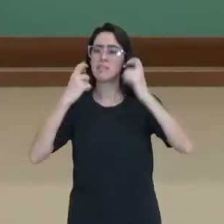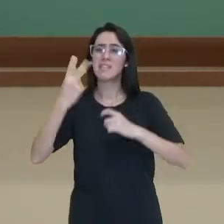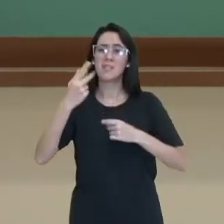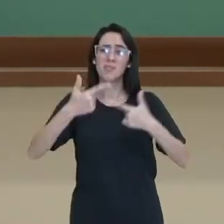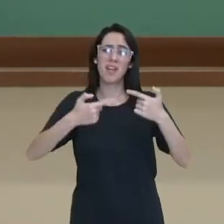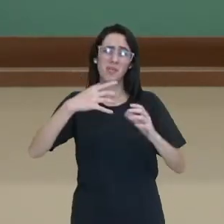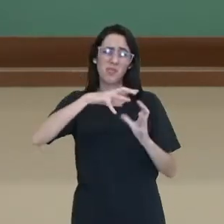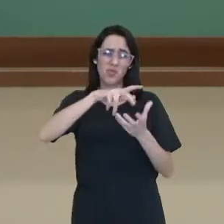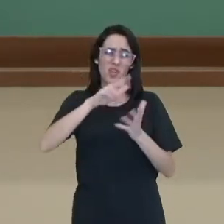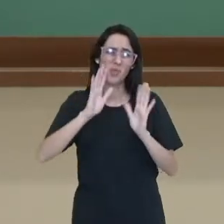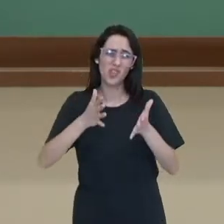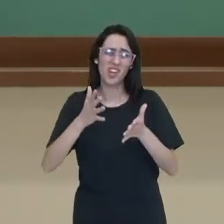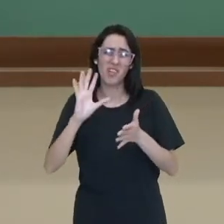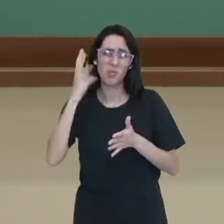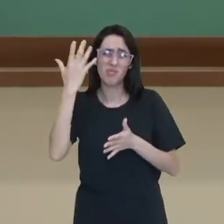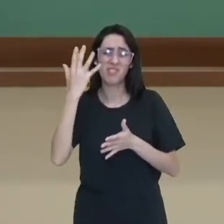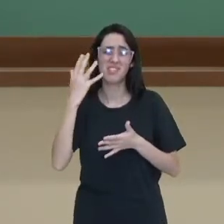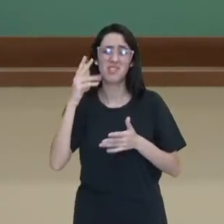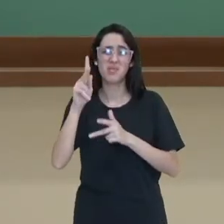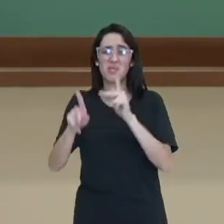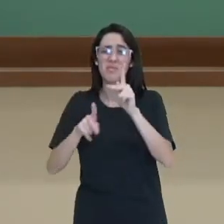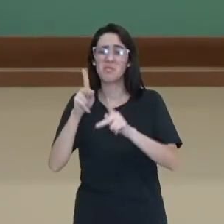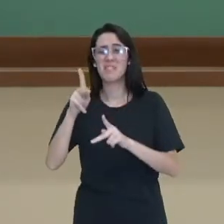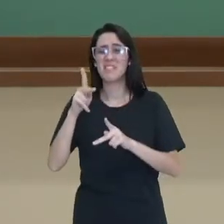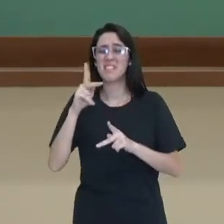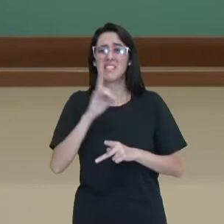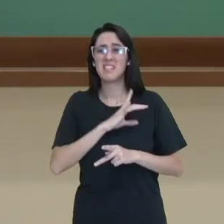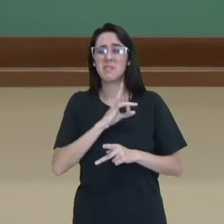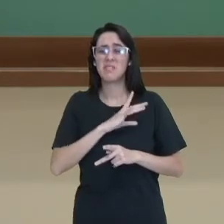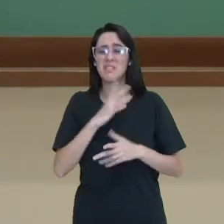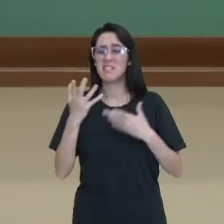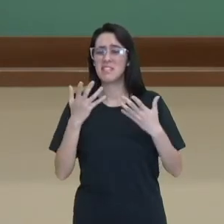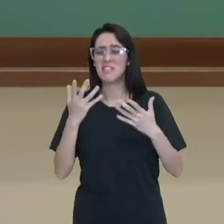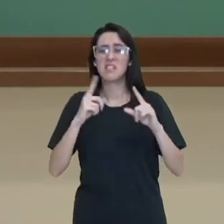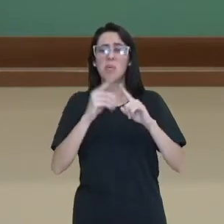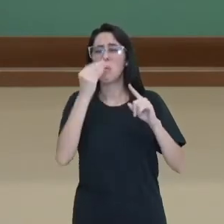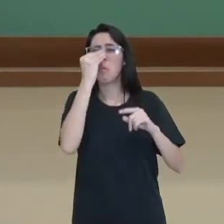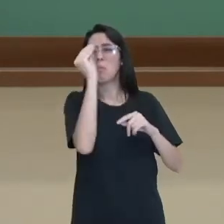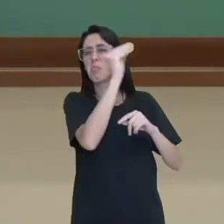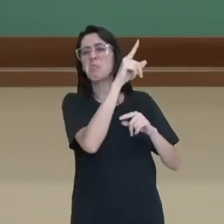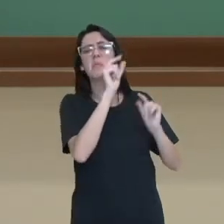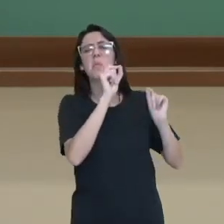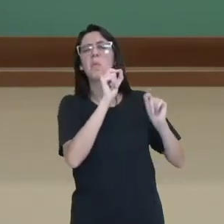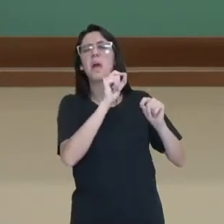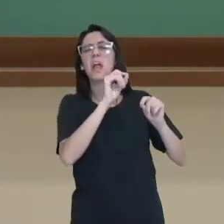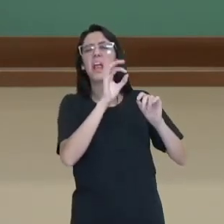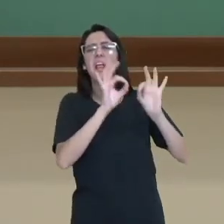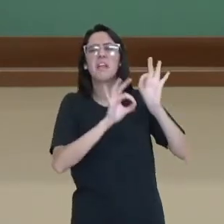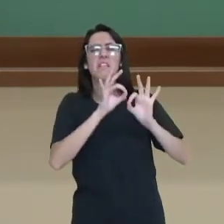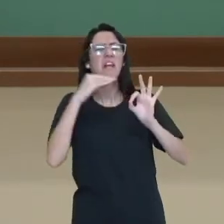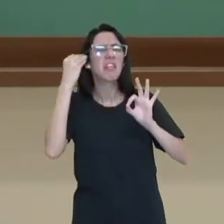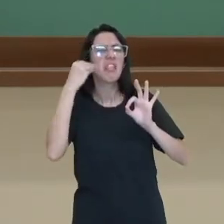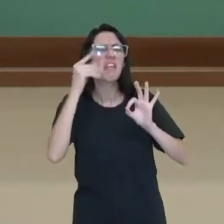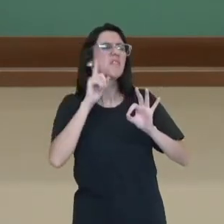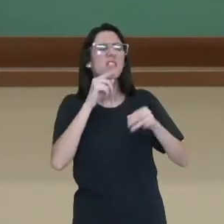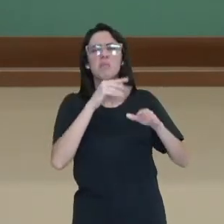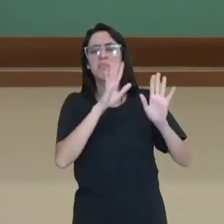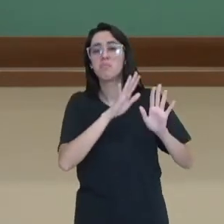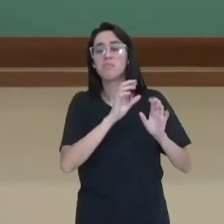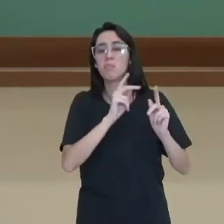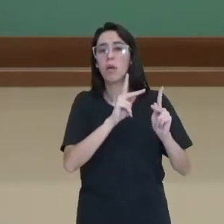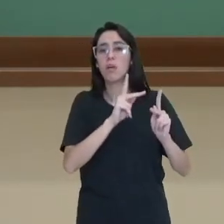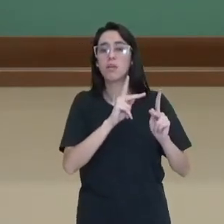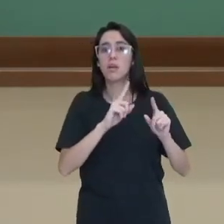Guerra Mundial que ninguém deu bola, nem souberam para fora. Até que, com os horrores